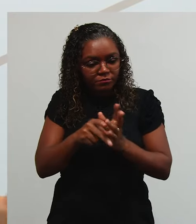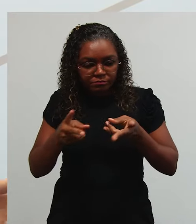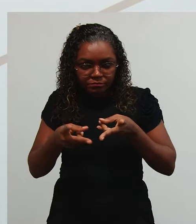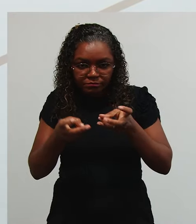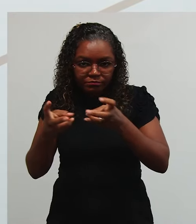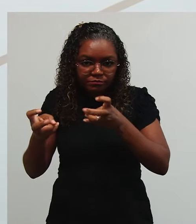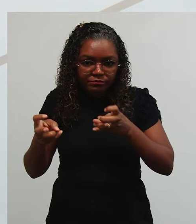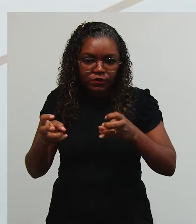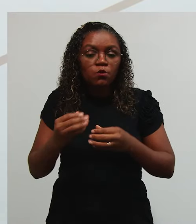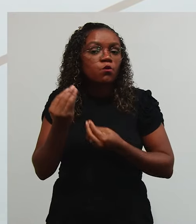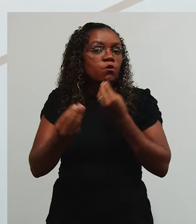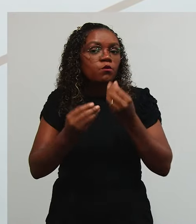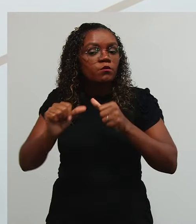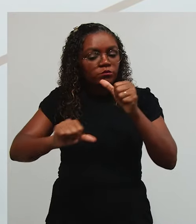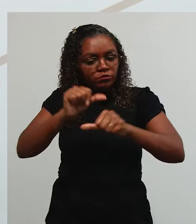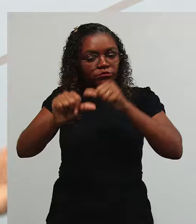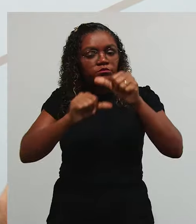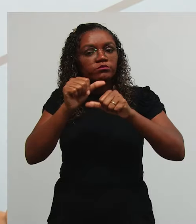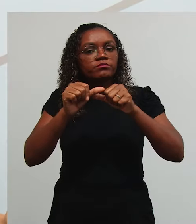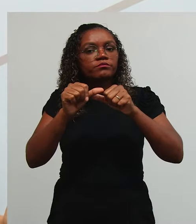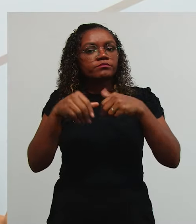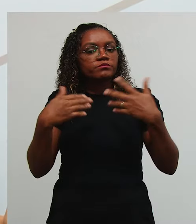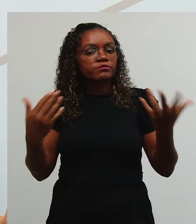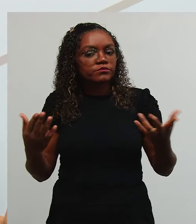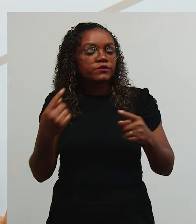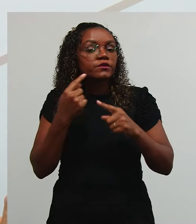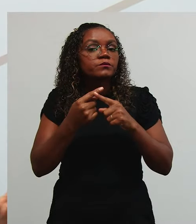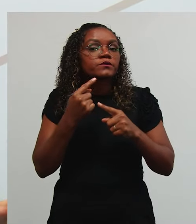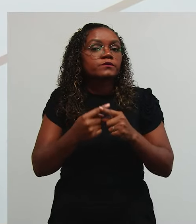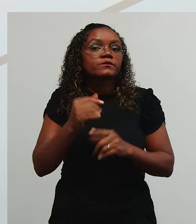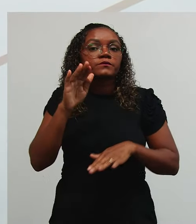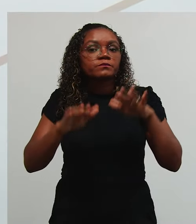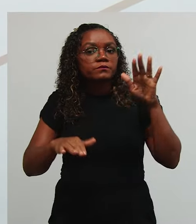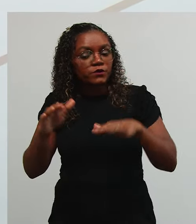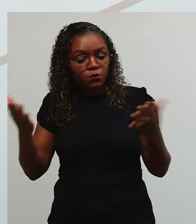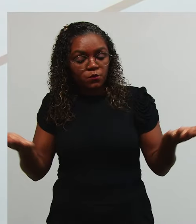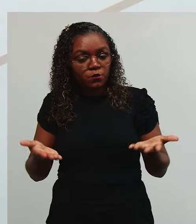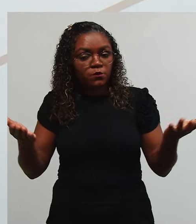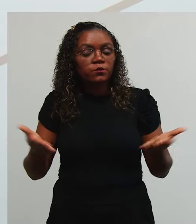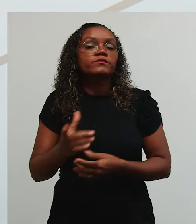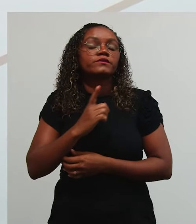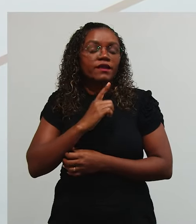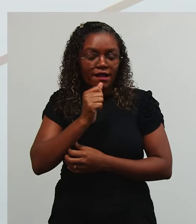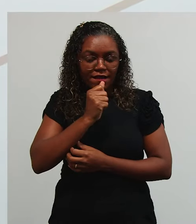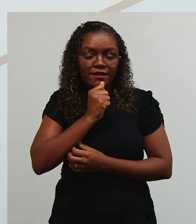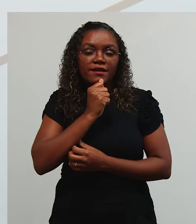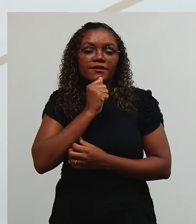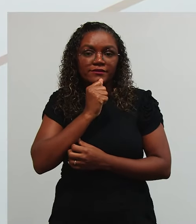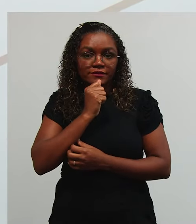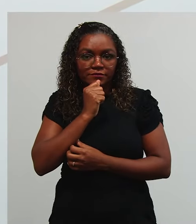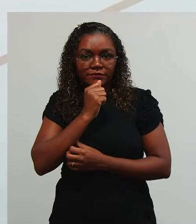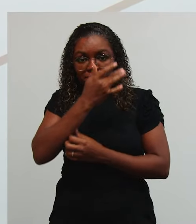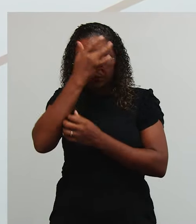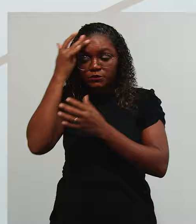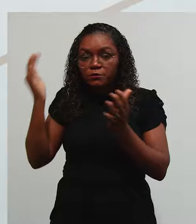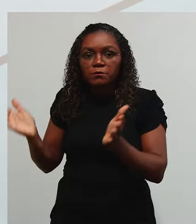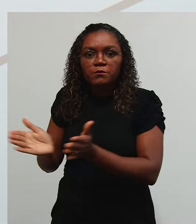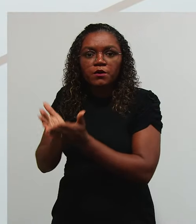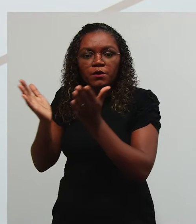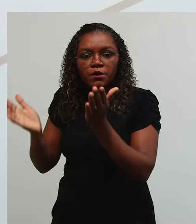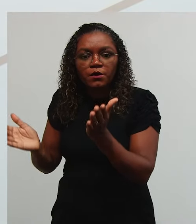realmente a gente vai ter que aguardar para ver como que vai ficar essa situação porque na atualidade a gente tem esse problema de